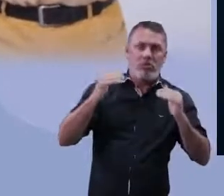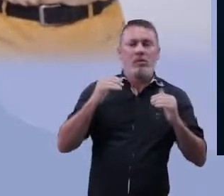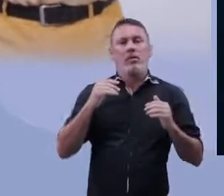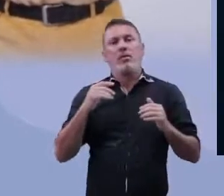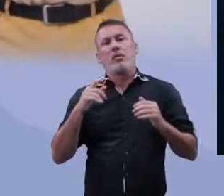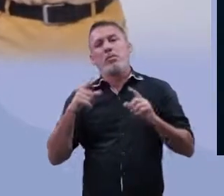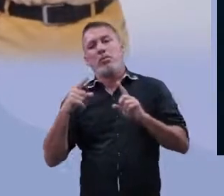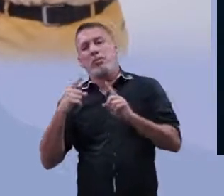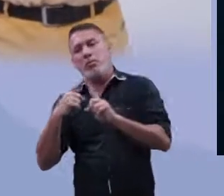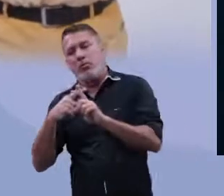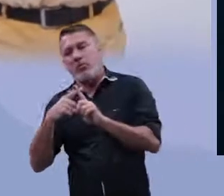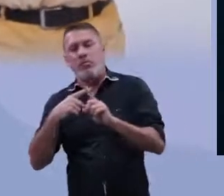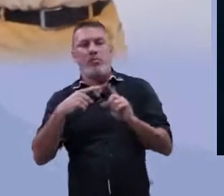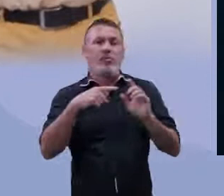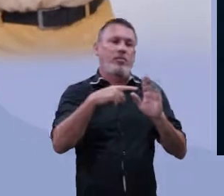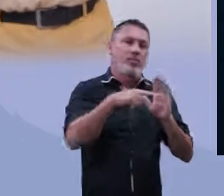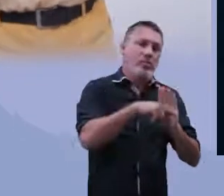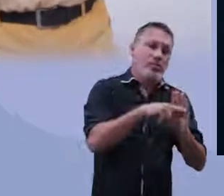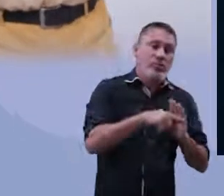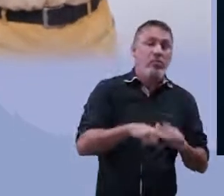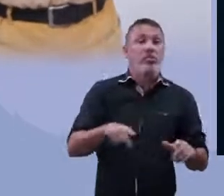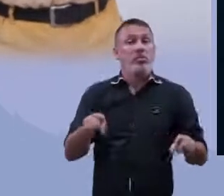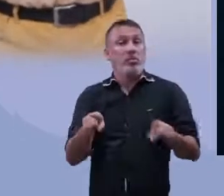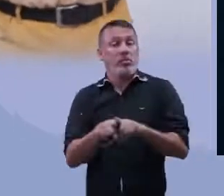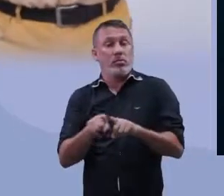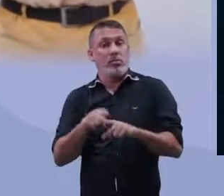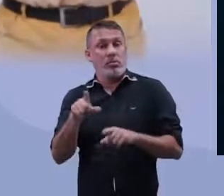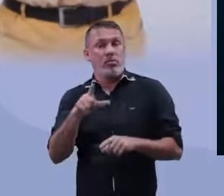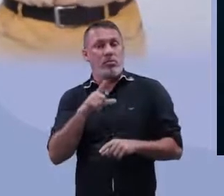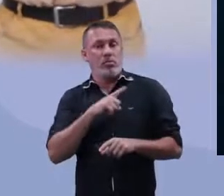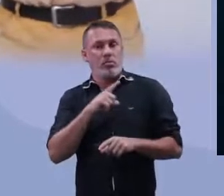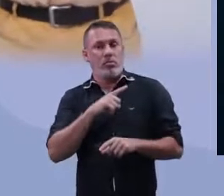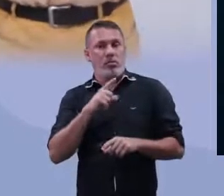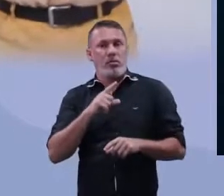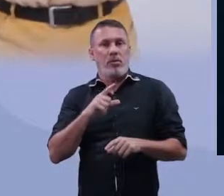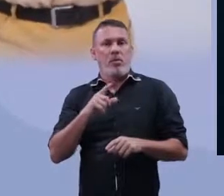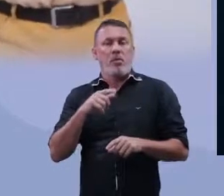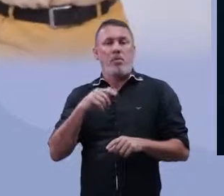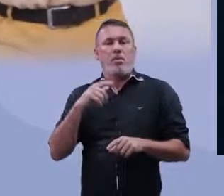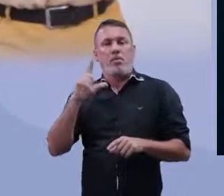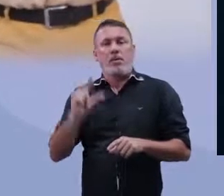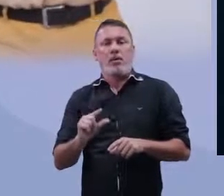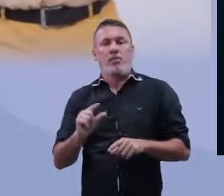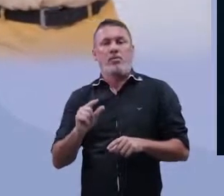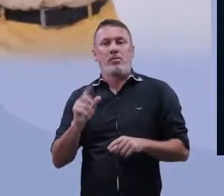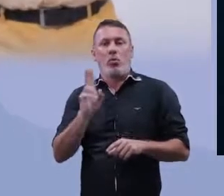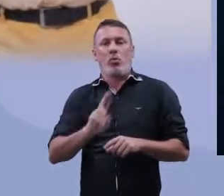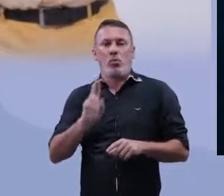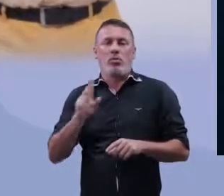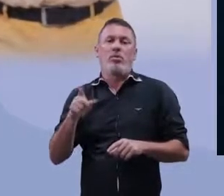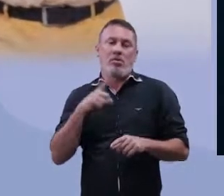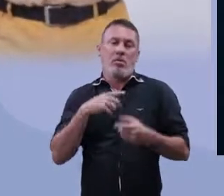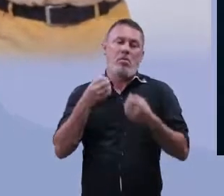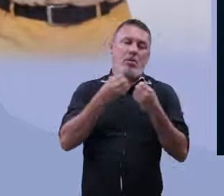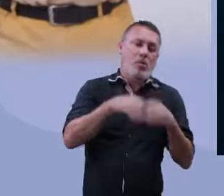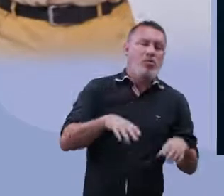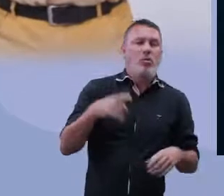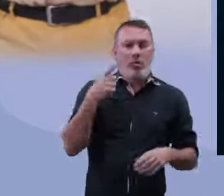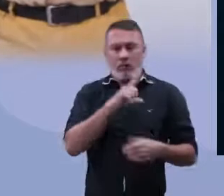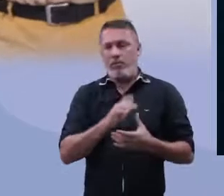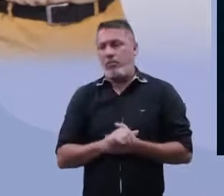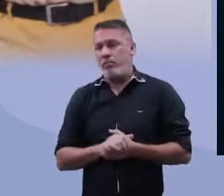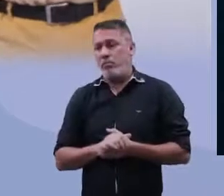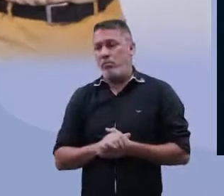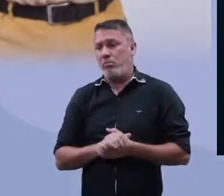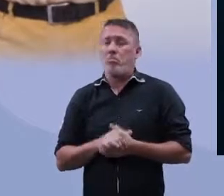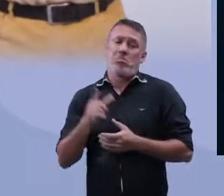suas desvantagens, assim como uma menor proporção em combustíveis renováveis, suas vantagens e desvantagens. Né,